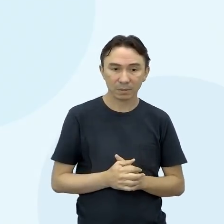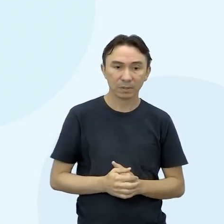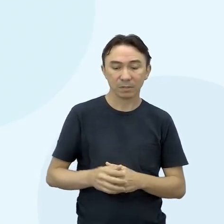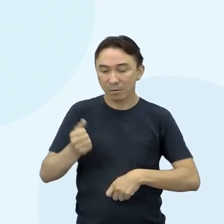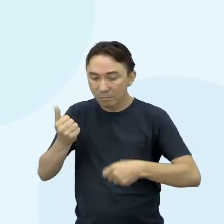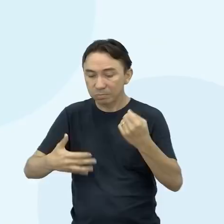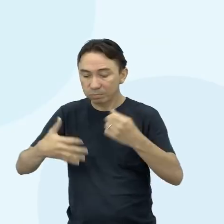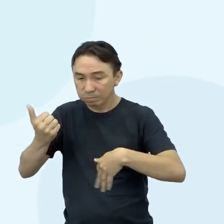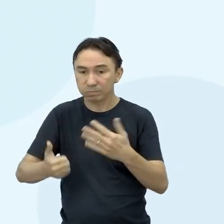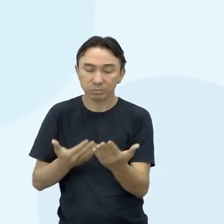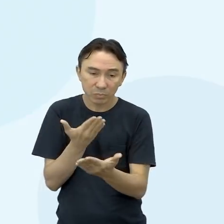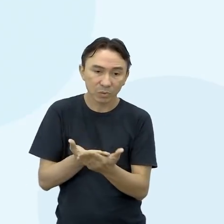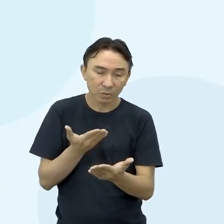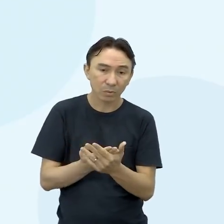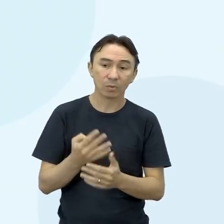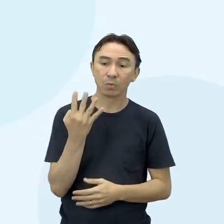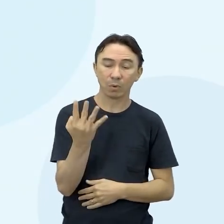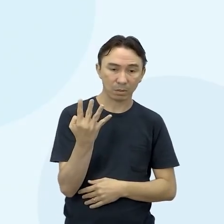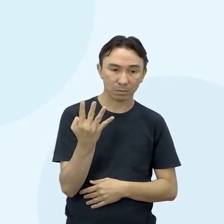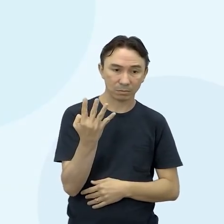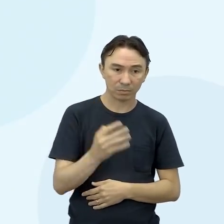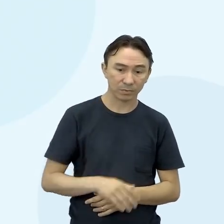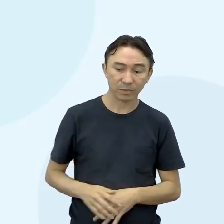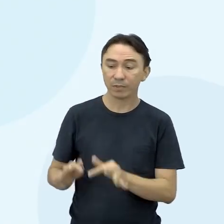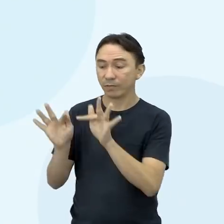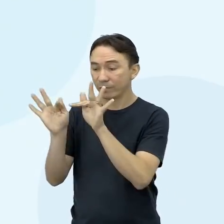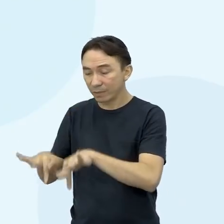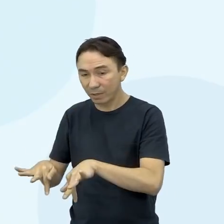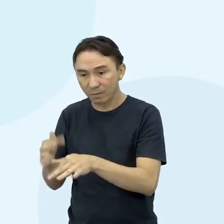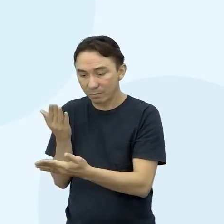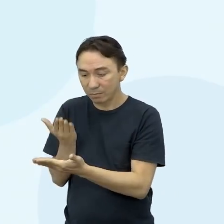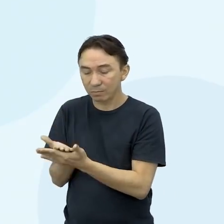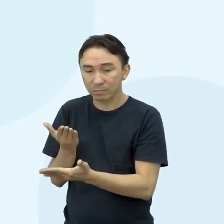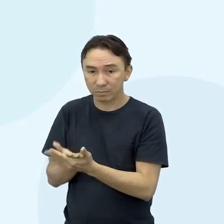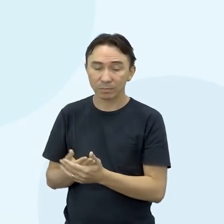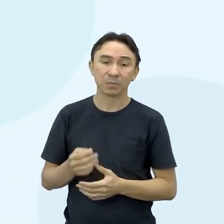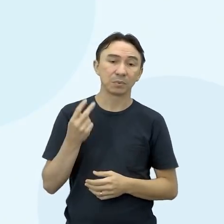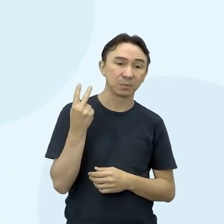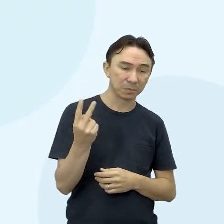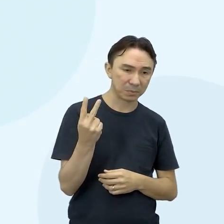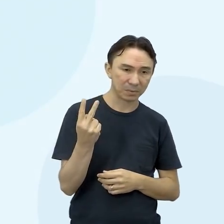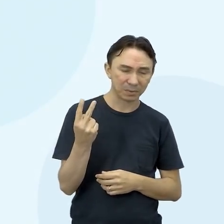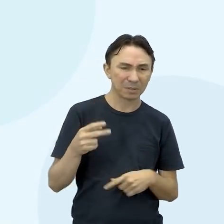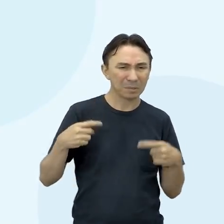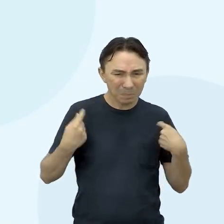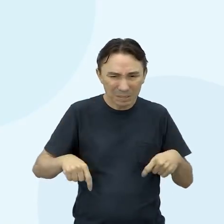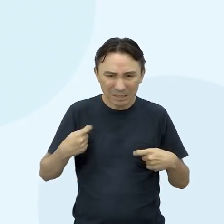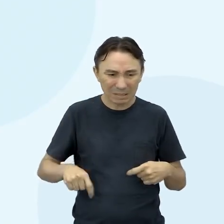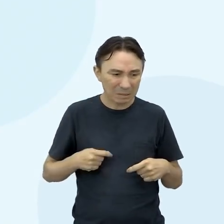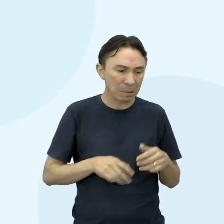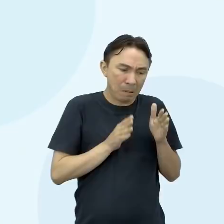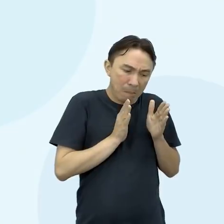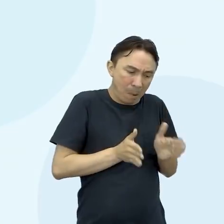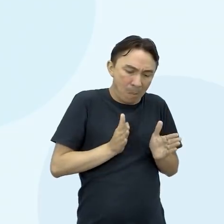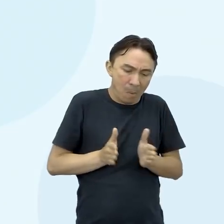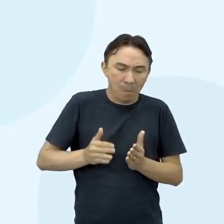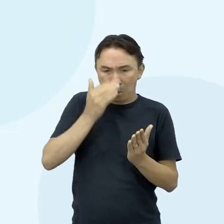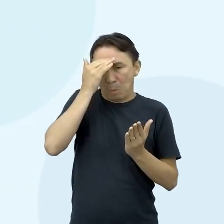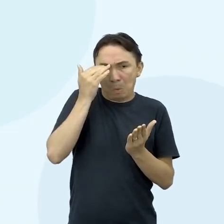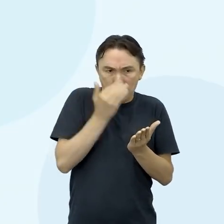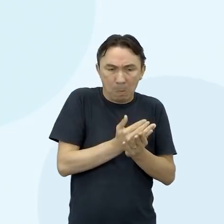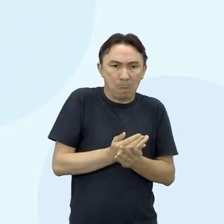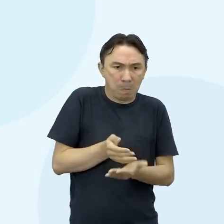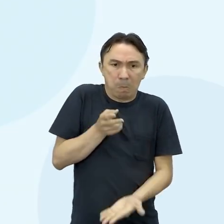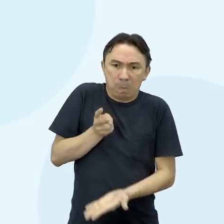de sistematização. Aí vem aquela pergunta: precisa seguir essas aulas de maneira engessada? Não.